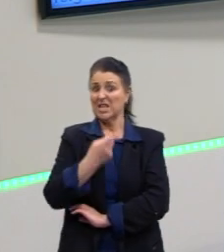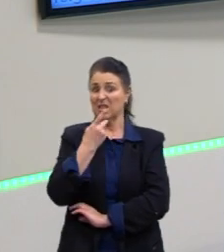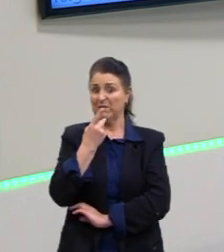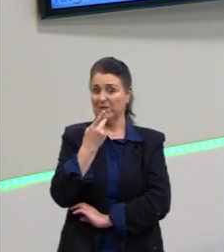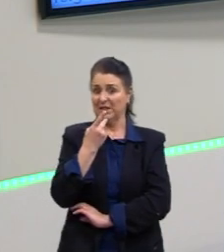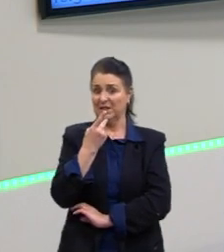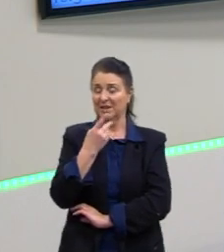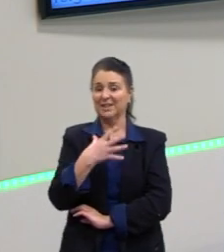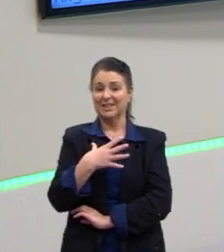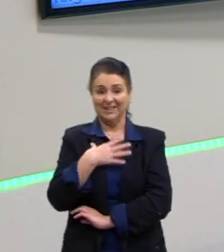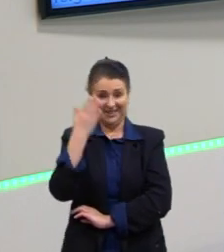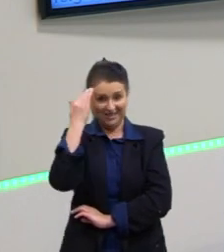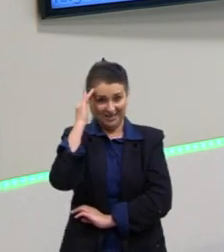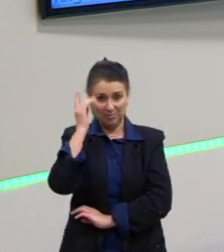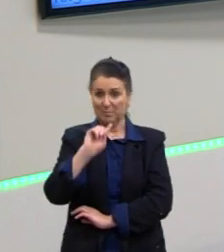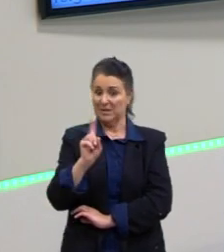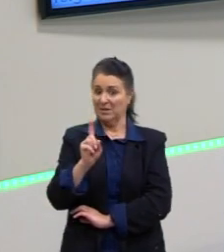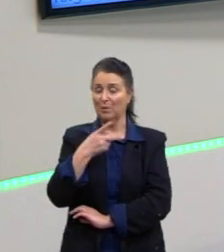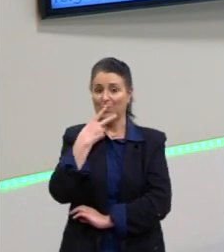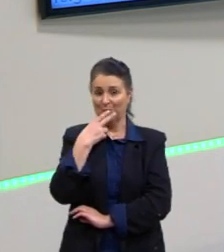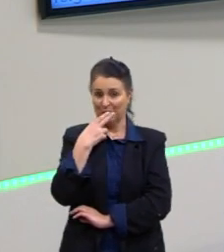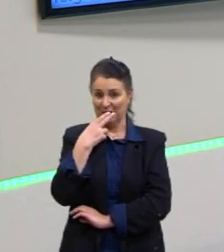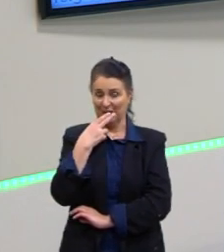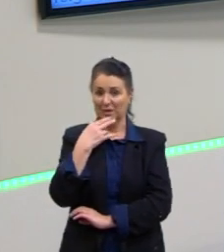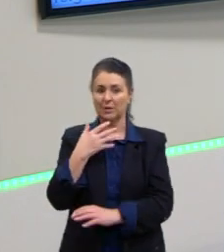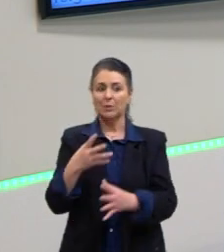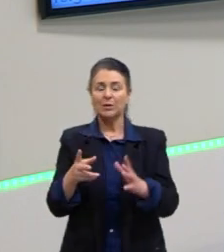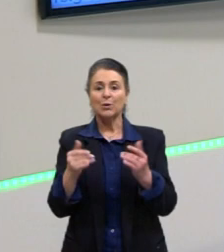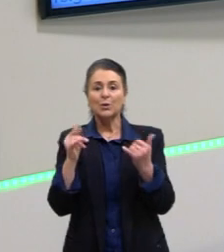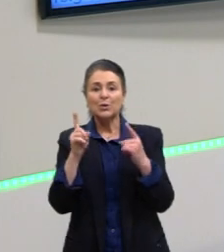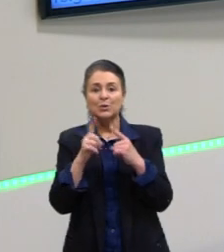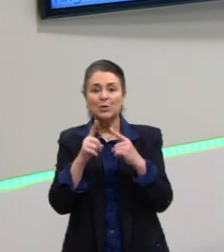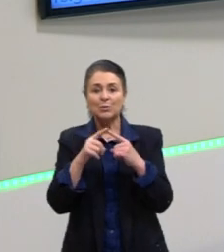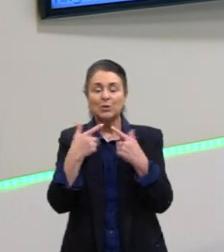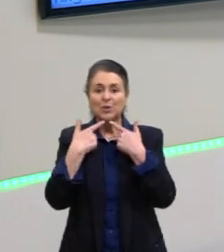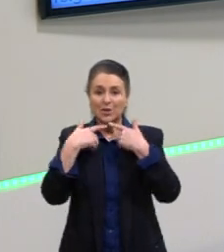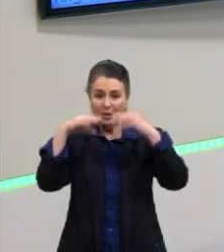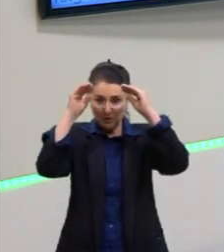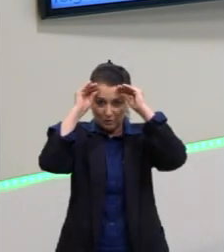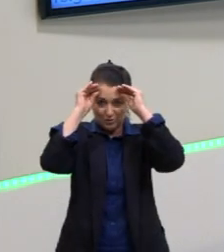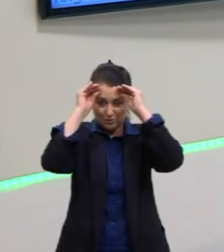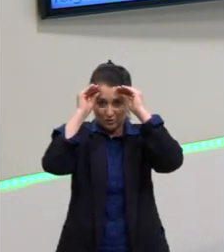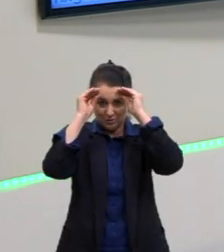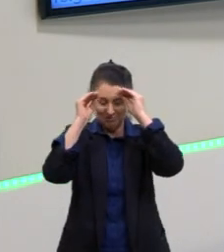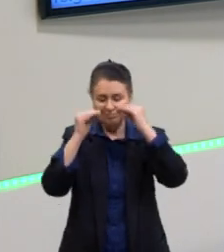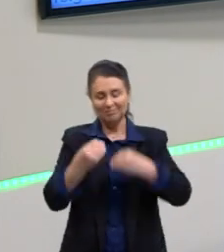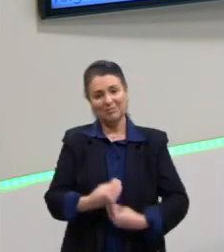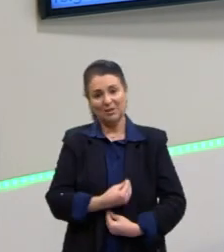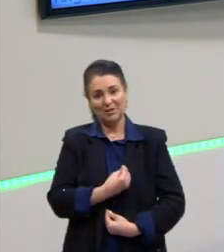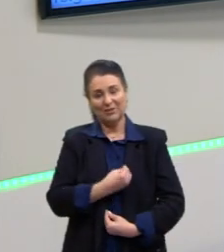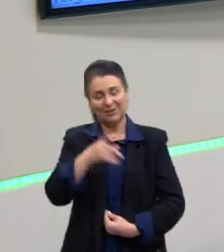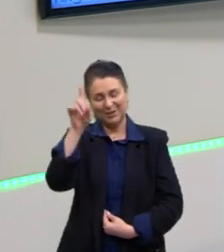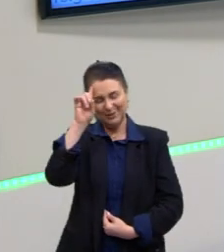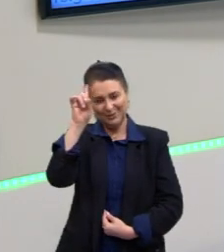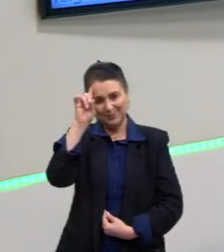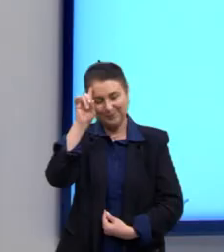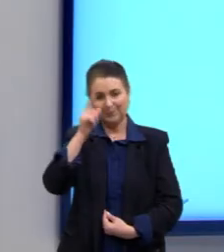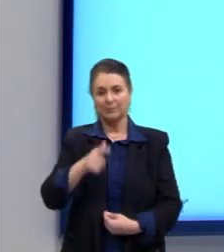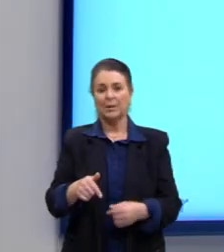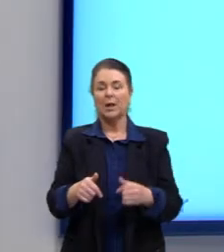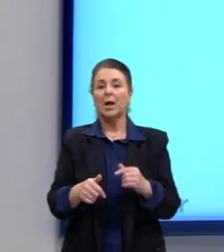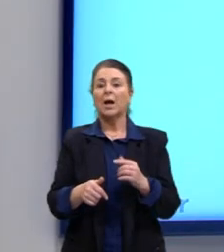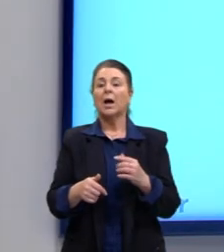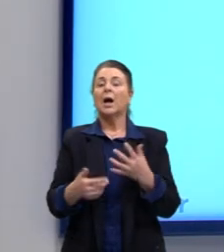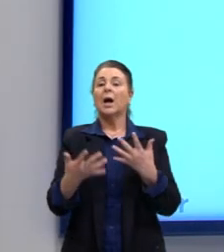de linguagem Etc e Tal só para nós irmos exemplificando essa questão da linguagem na nossa no nosso dia a dia as funções